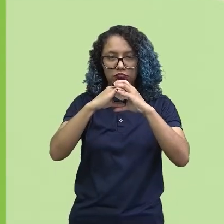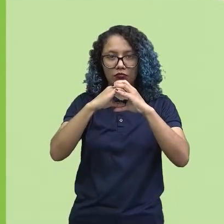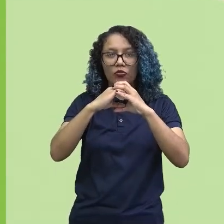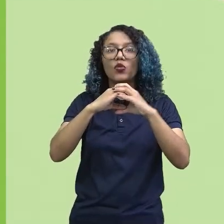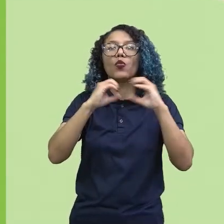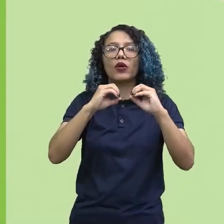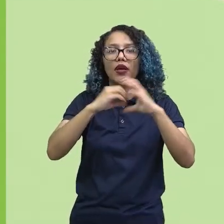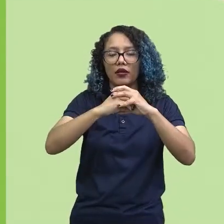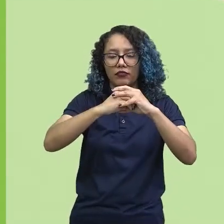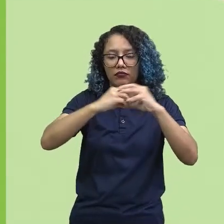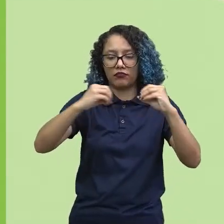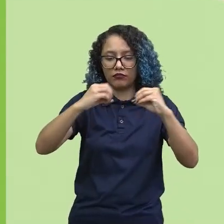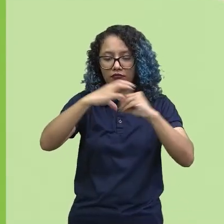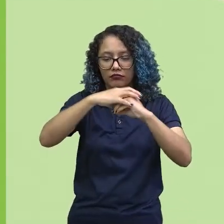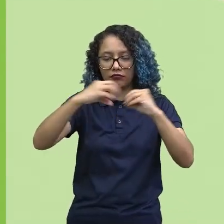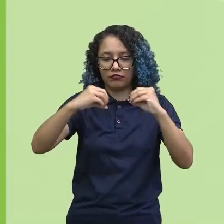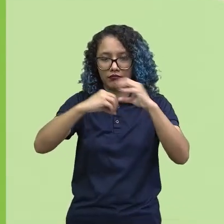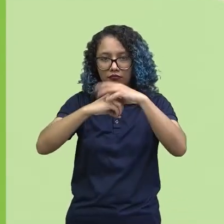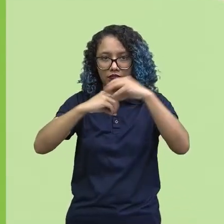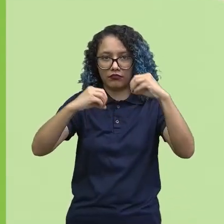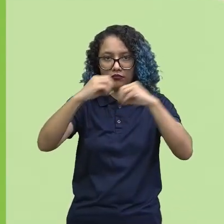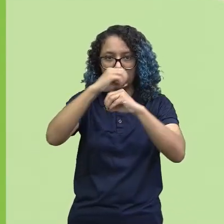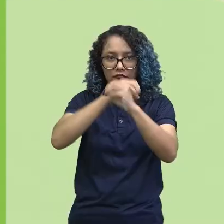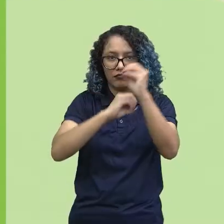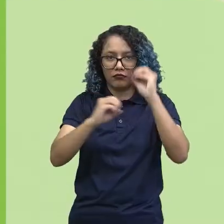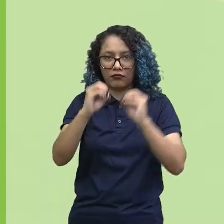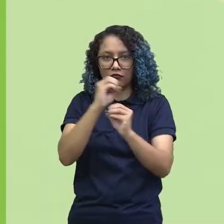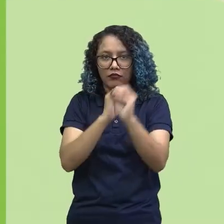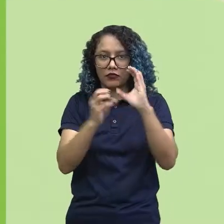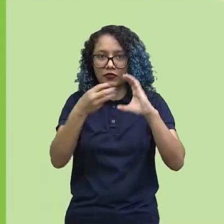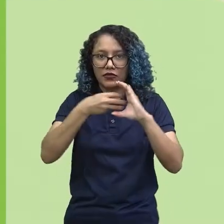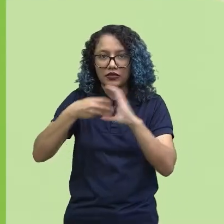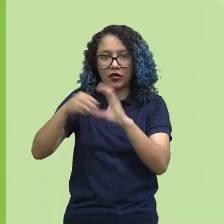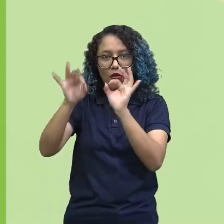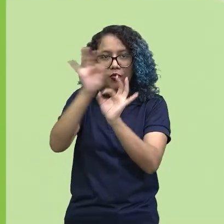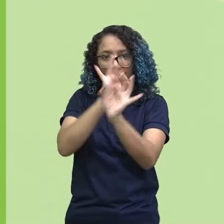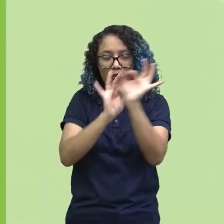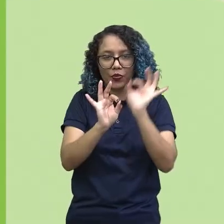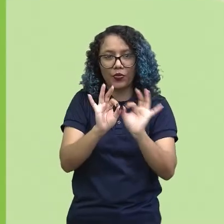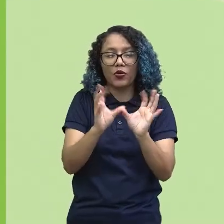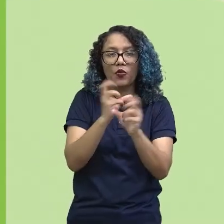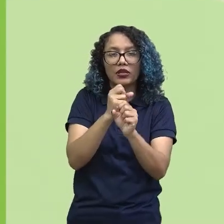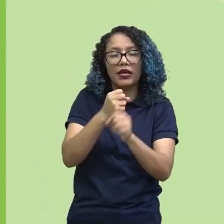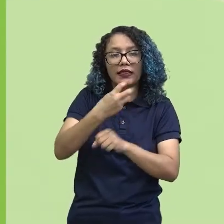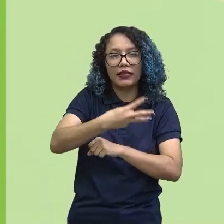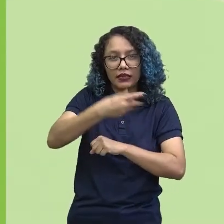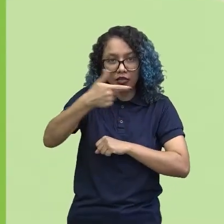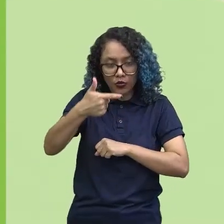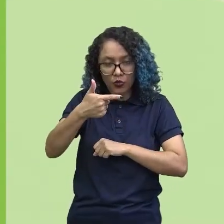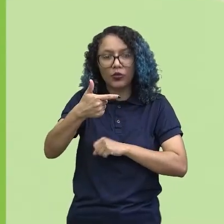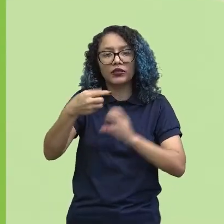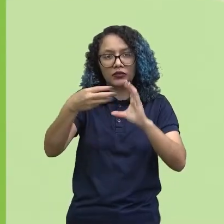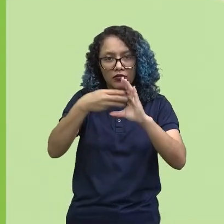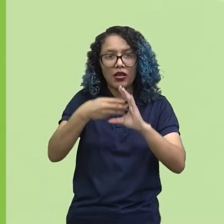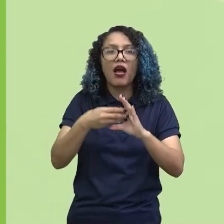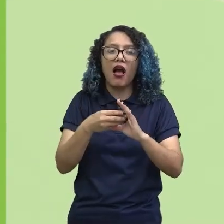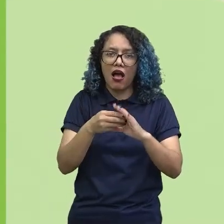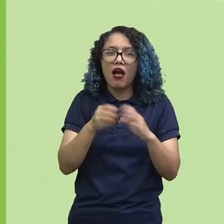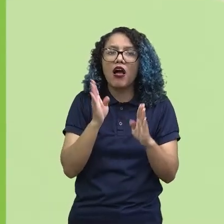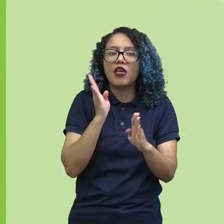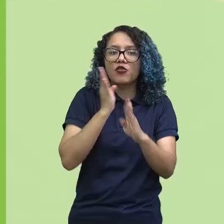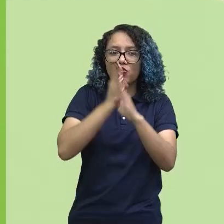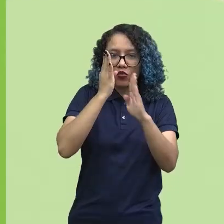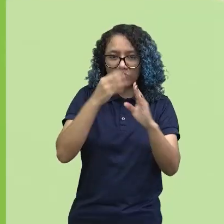dividir, né? Vai originar novas células. E aí, no momento onde ele está com 32 células, é onde a gente vai encontrar